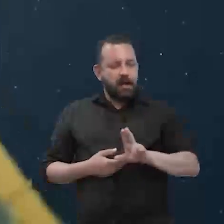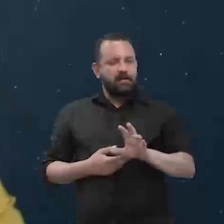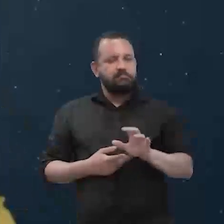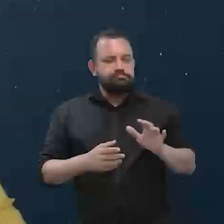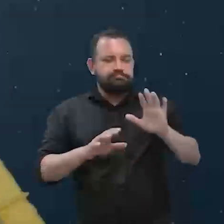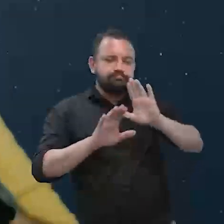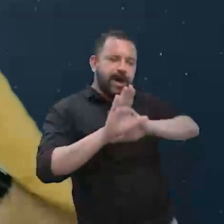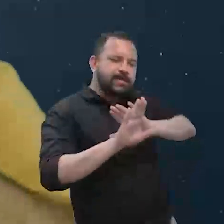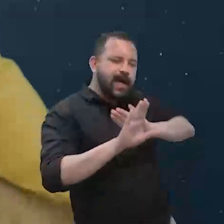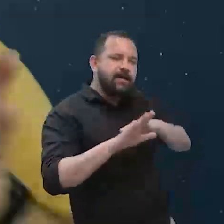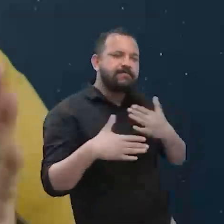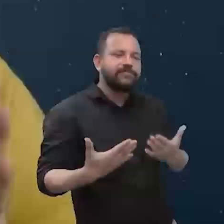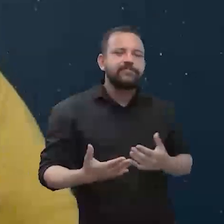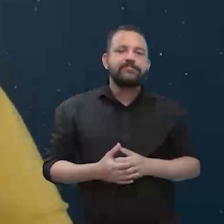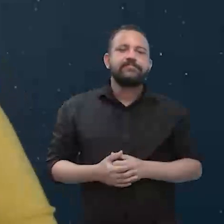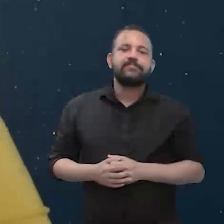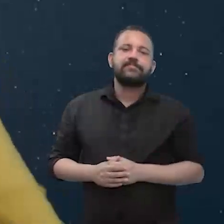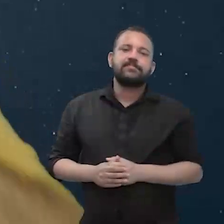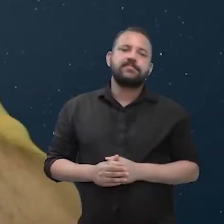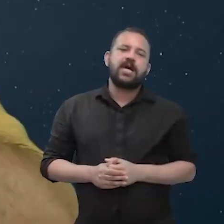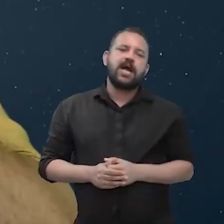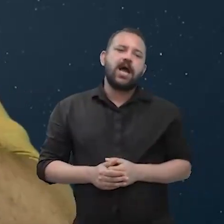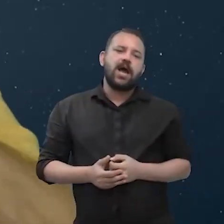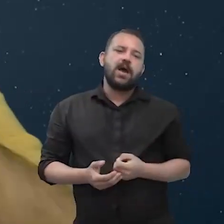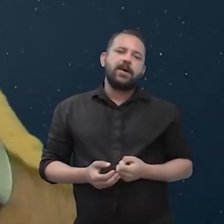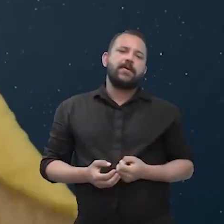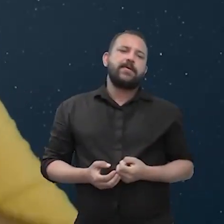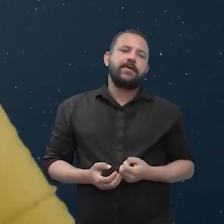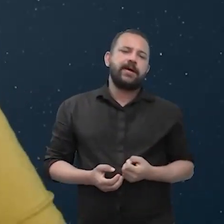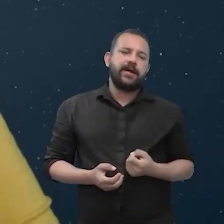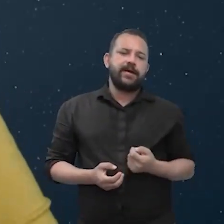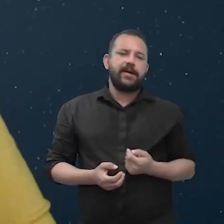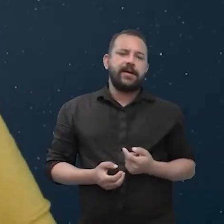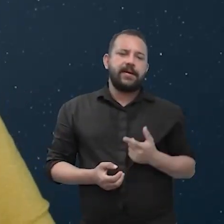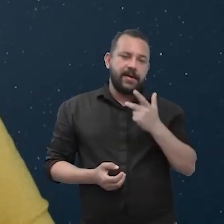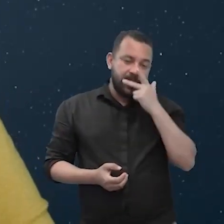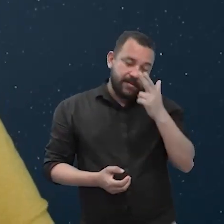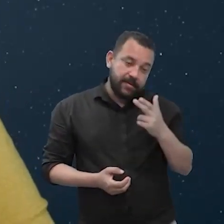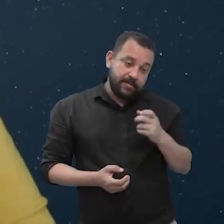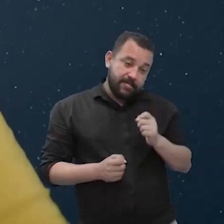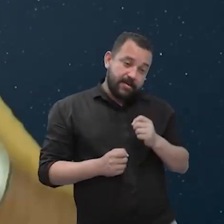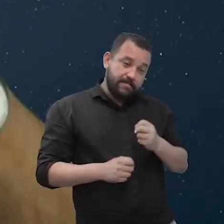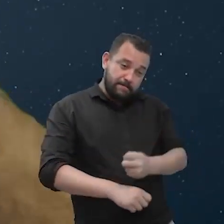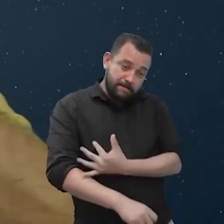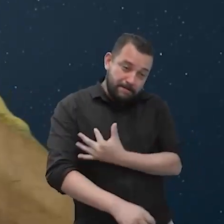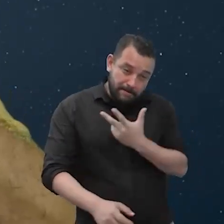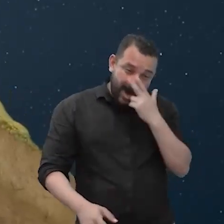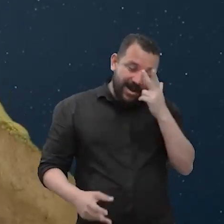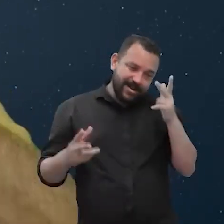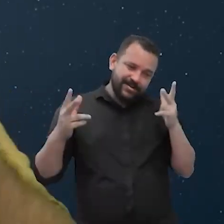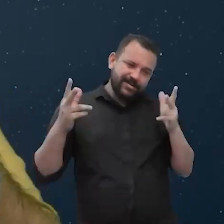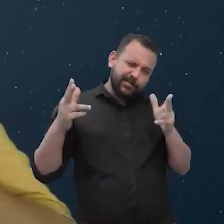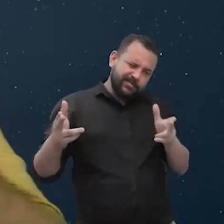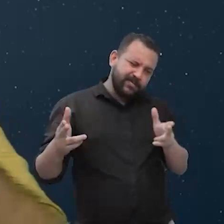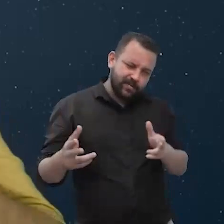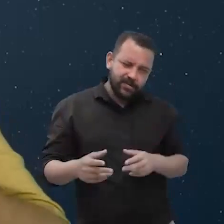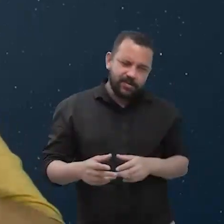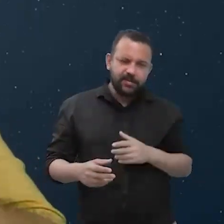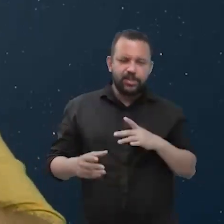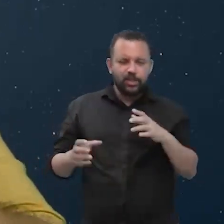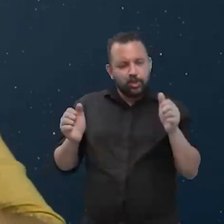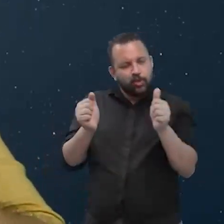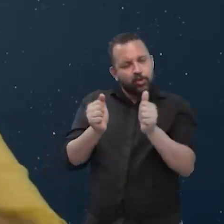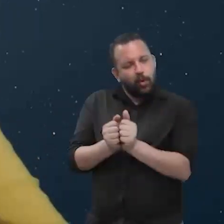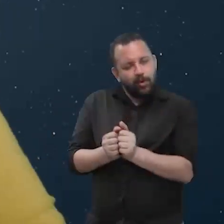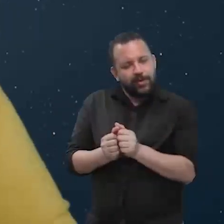comigo, Robertão. A função poética ela é irmã da função expressiva. Elas normalmente vêm juntas, elas aparecem